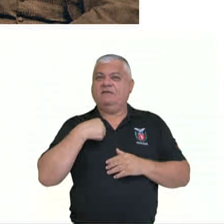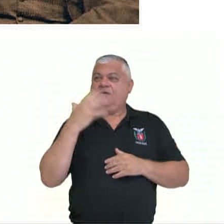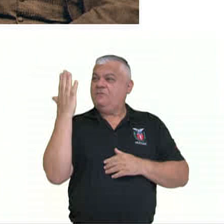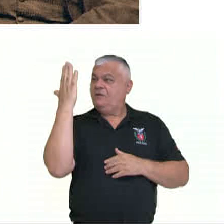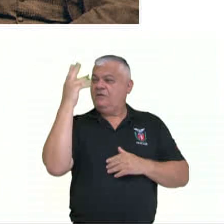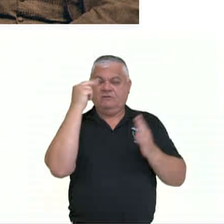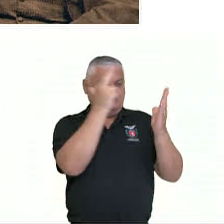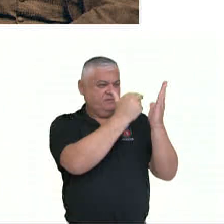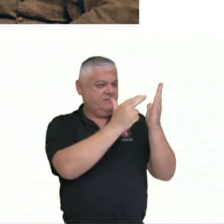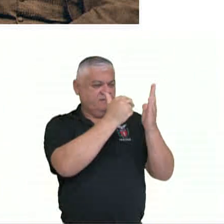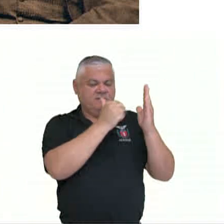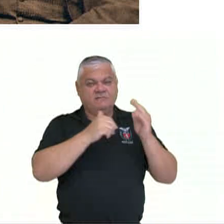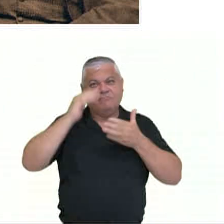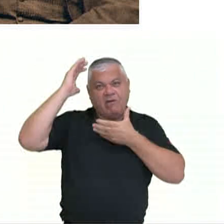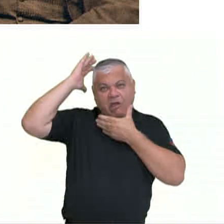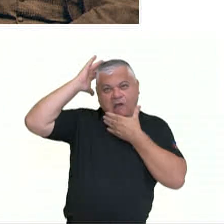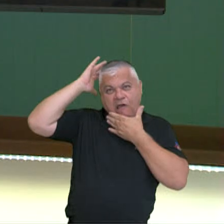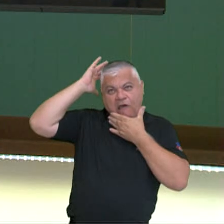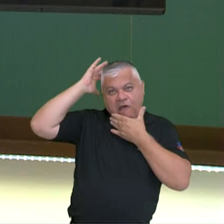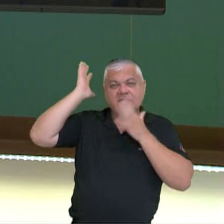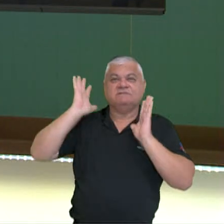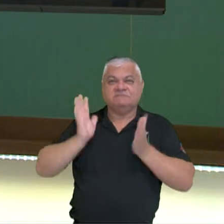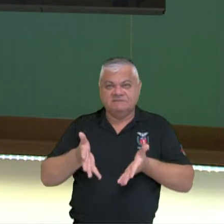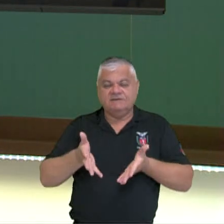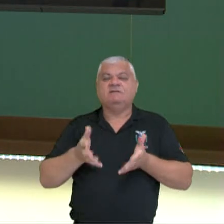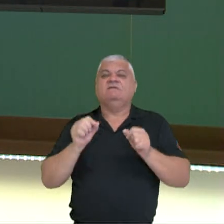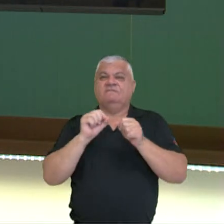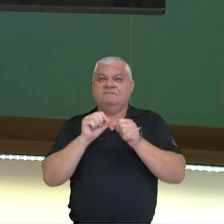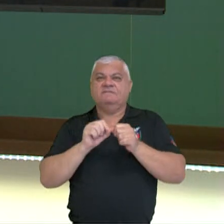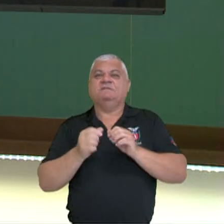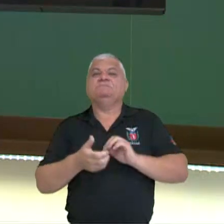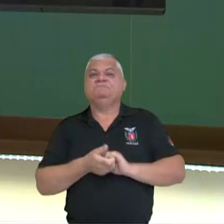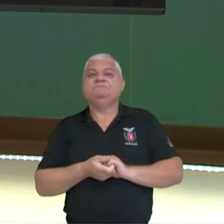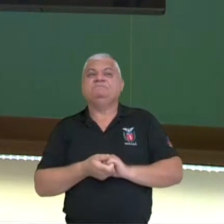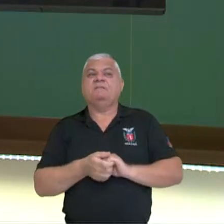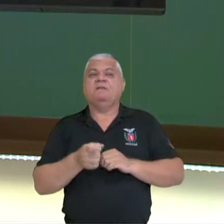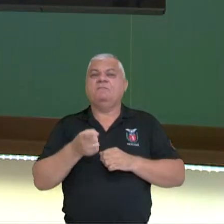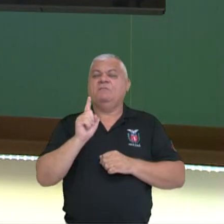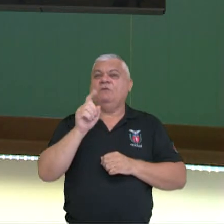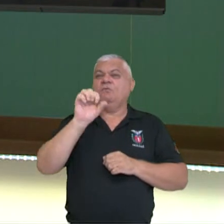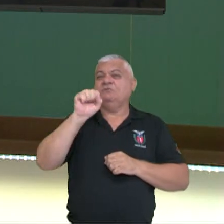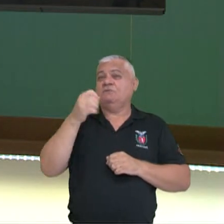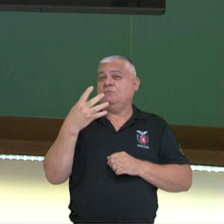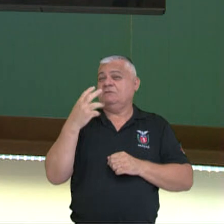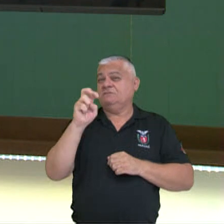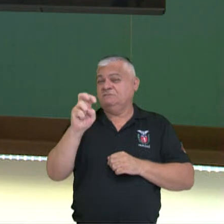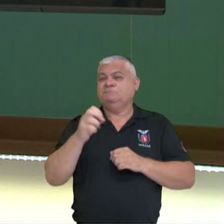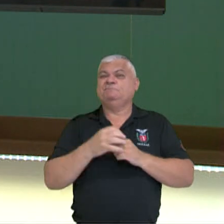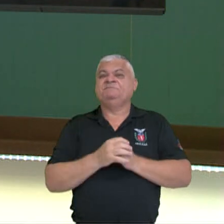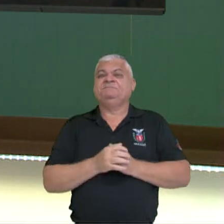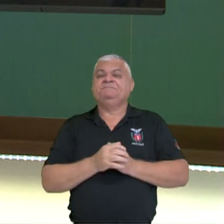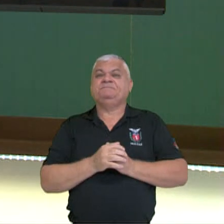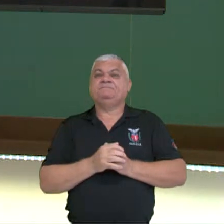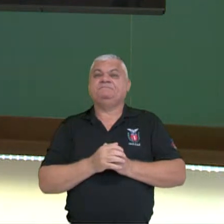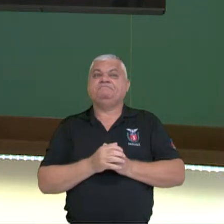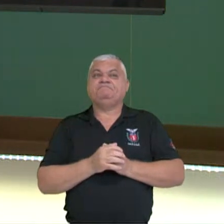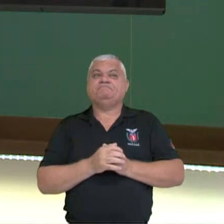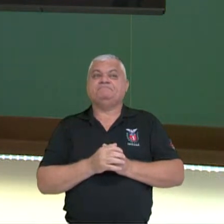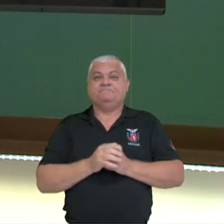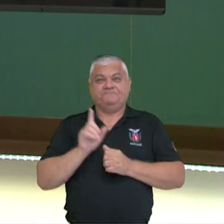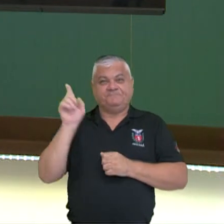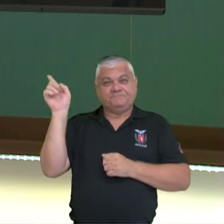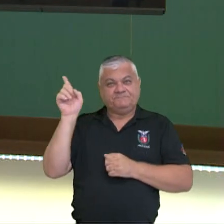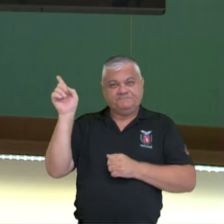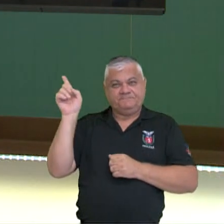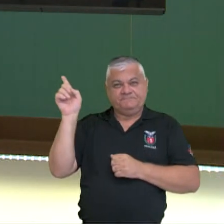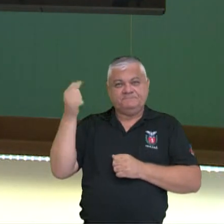que muitos alunos meus já fizeram bastante essas obras, de 1845, tá? O bacana é que ele tem aqui uma